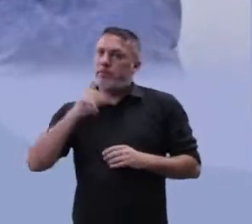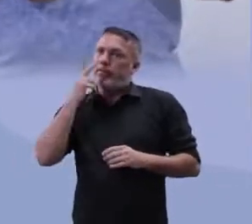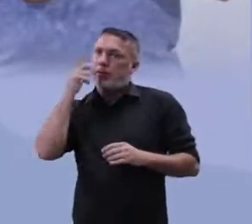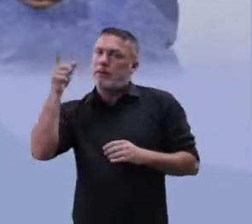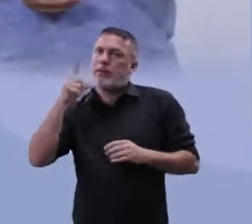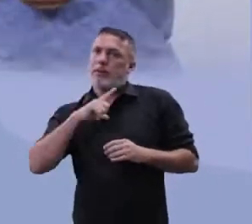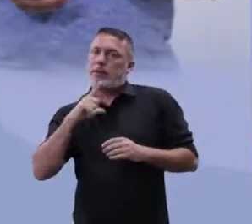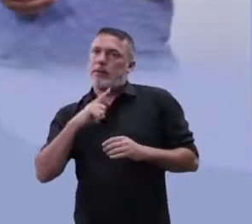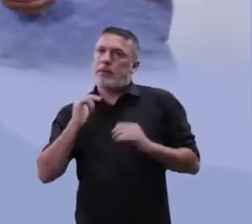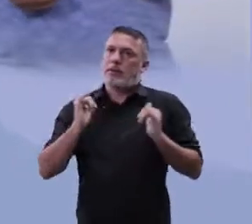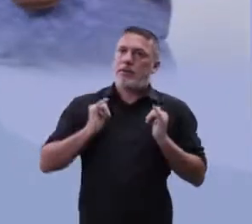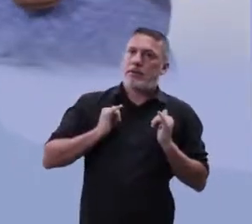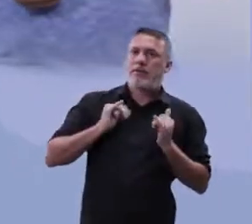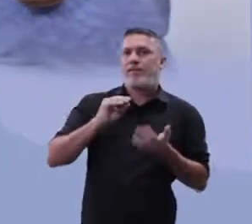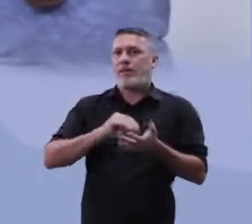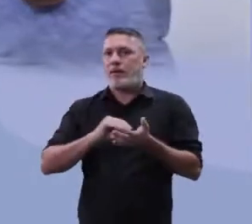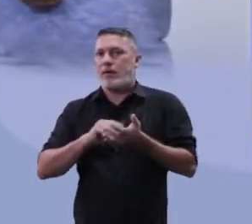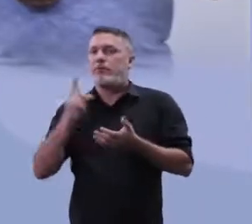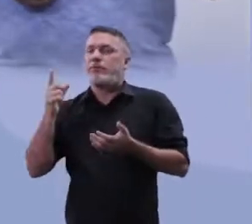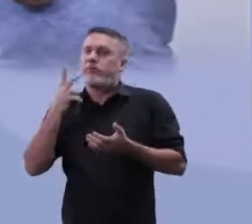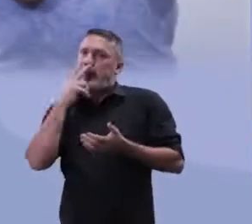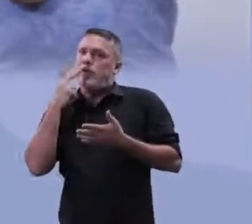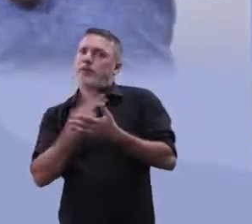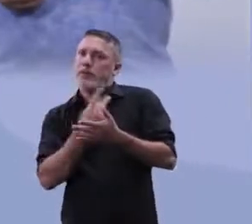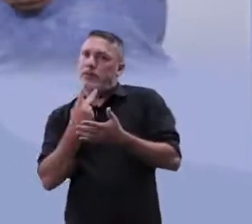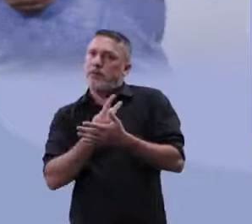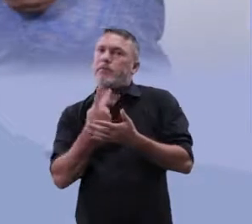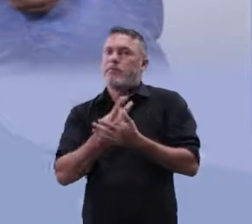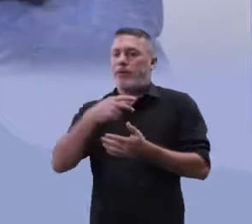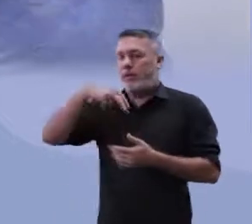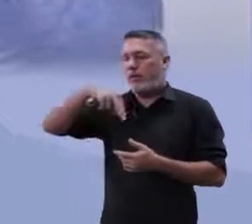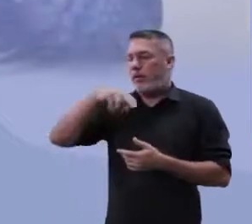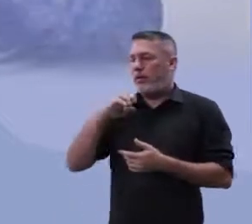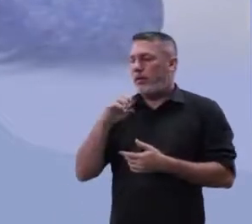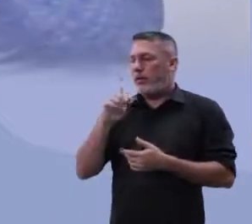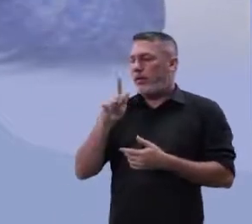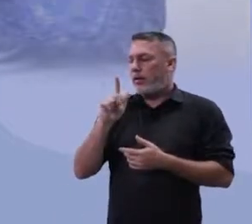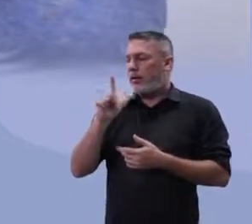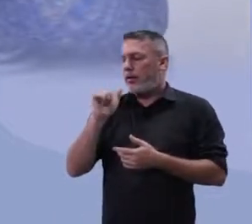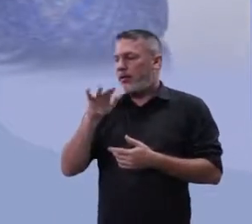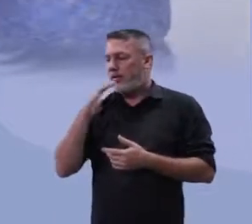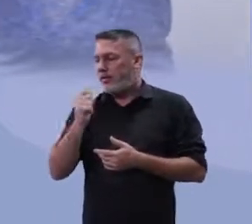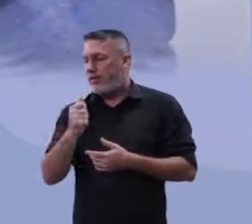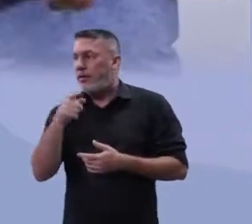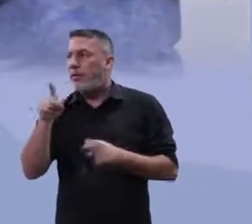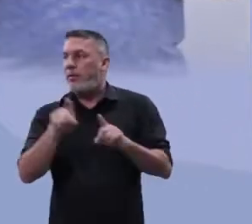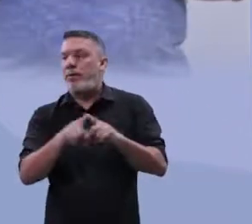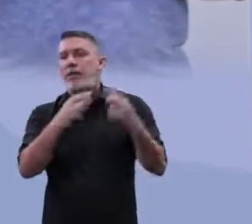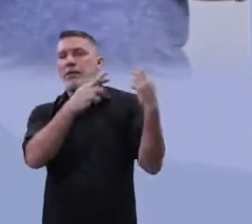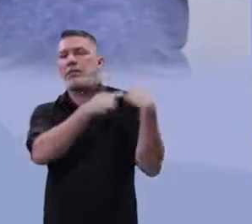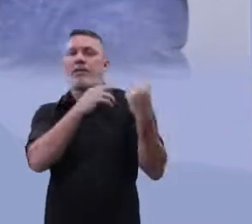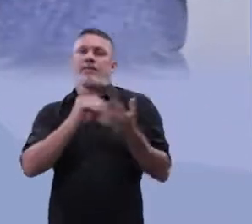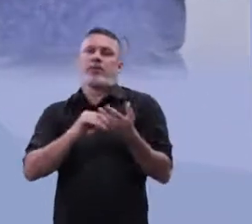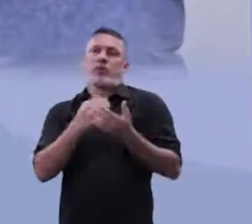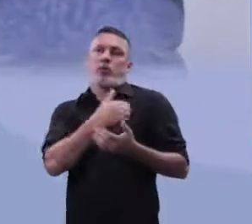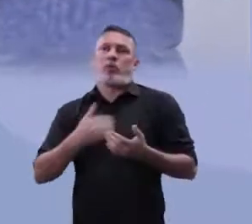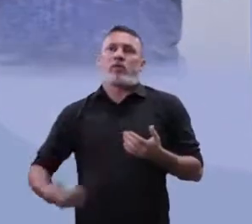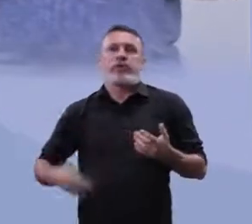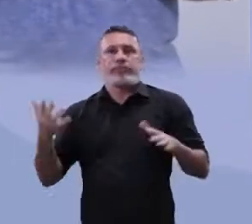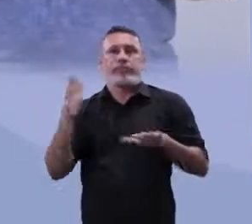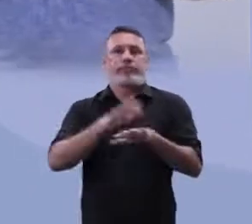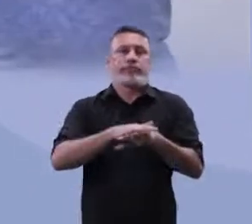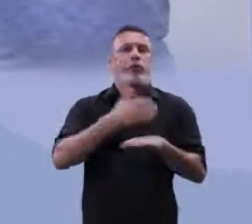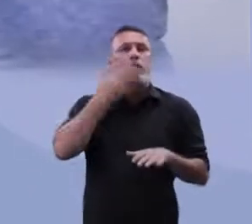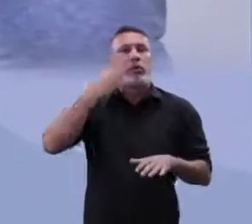uma negligência governamental. Negligência é a palavra com juízo de valor. Governamental é aquele que deveria ser responsável